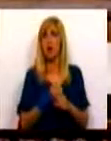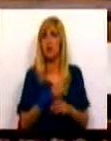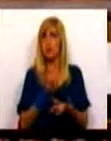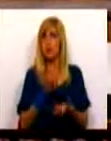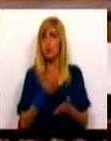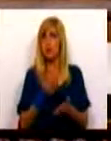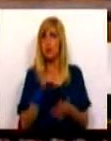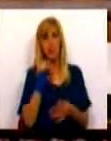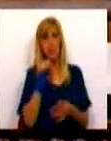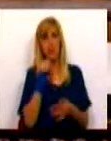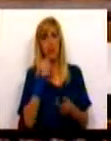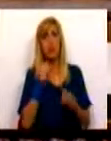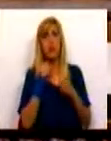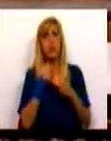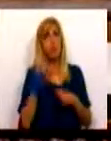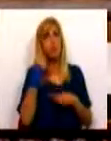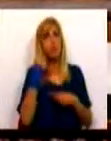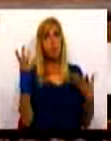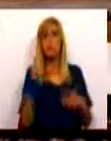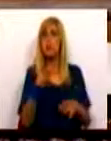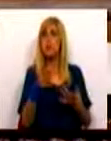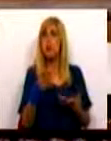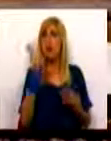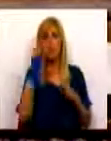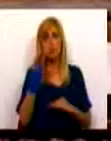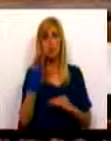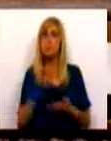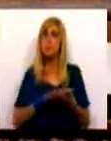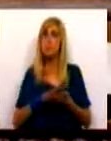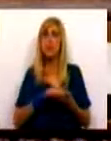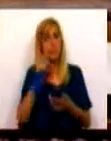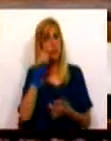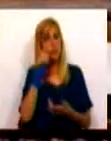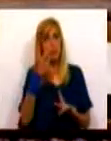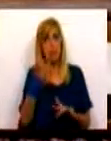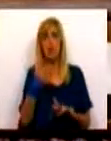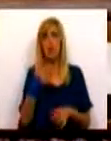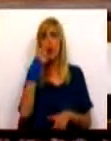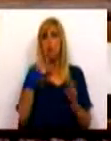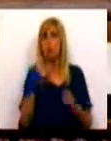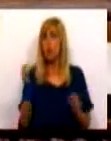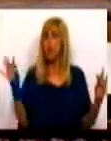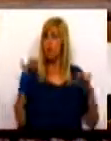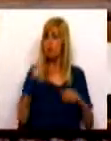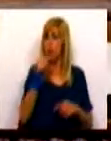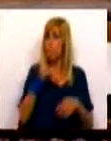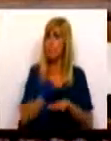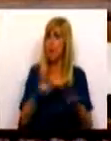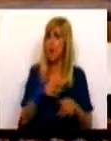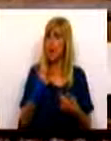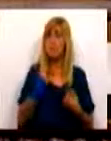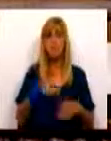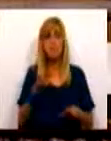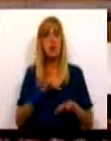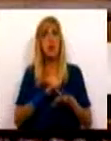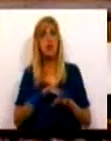com a finalidade de divulgar ao máximo as recomendações básicas de segurança a banhistas. Mas a sensibilização não se faz apenas